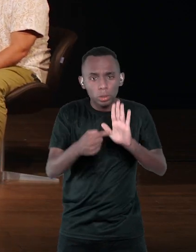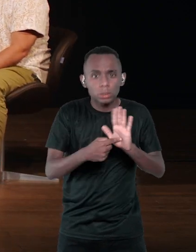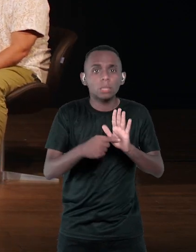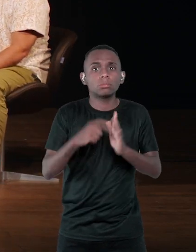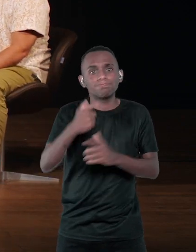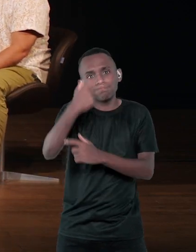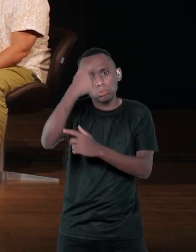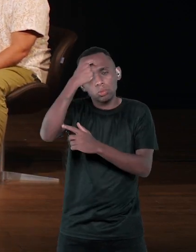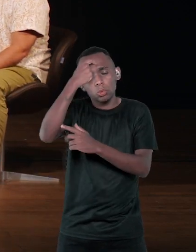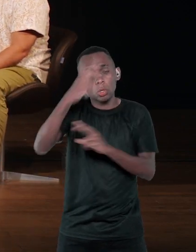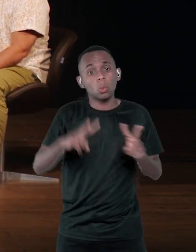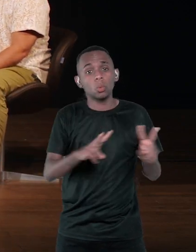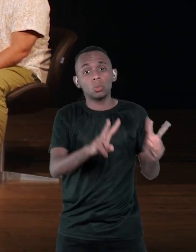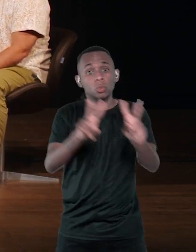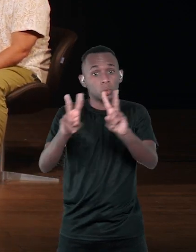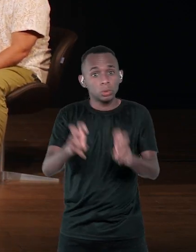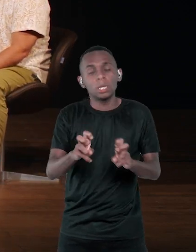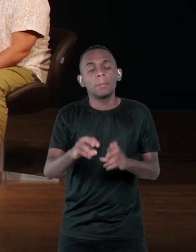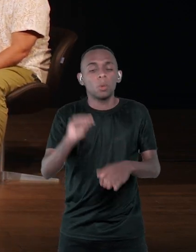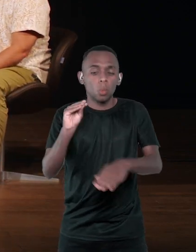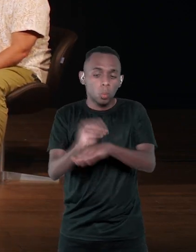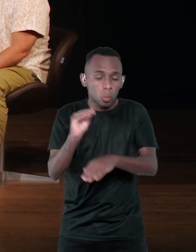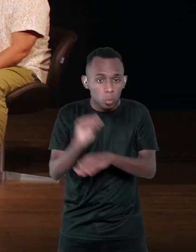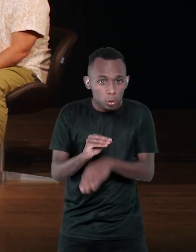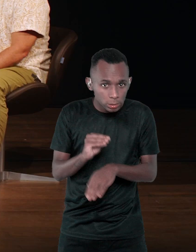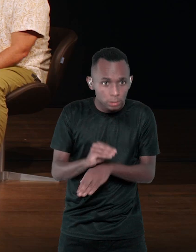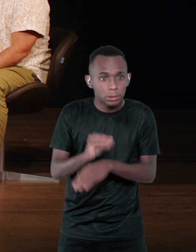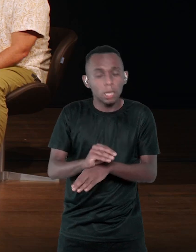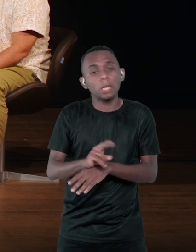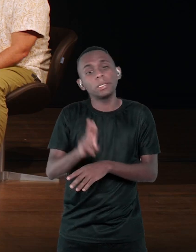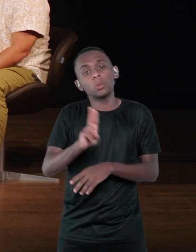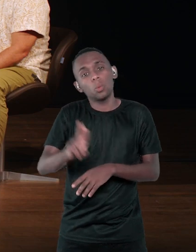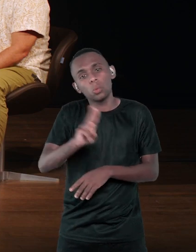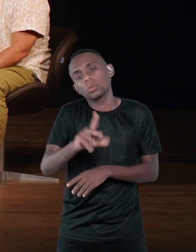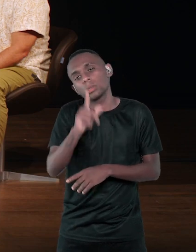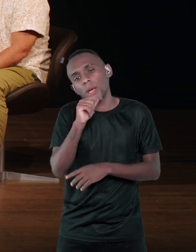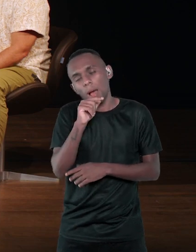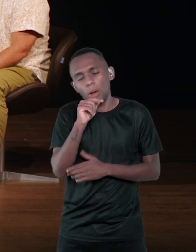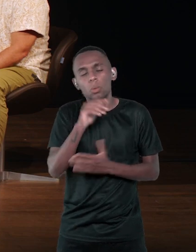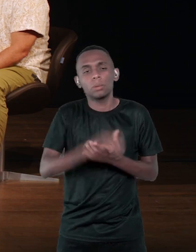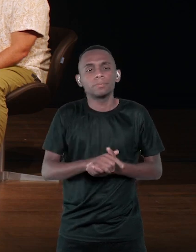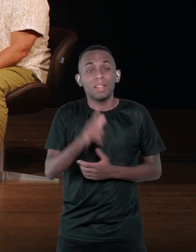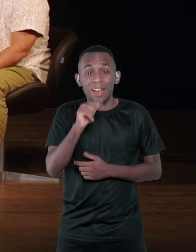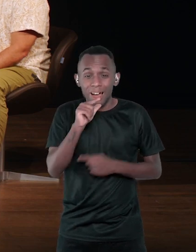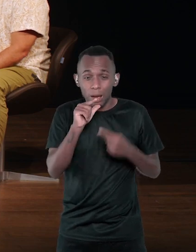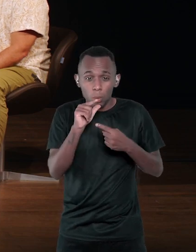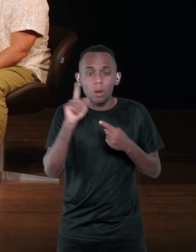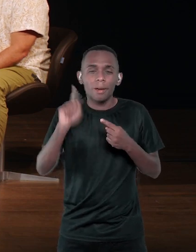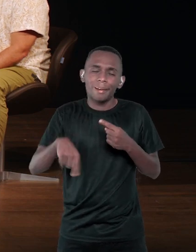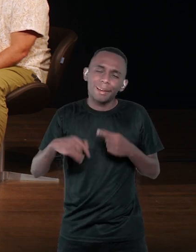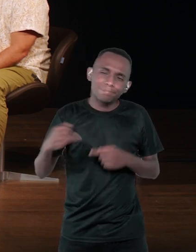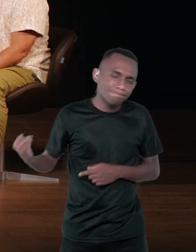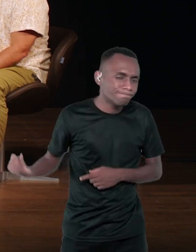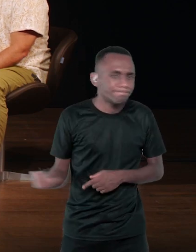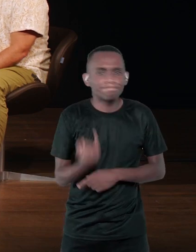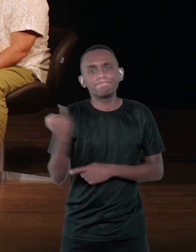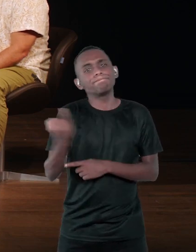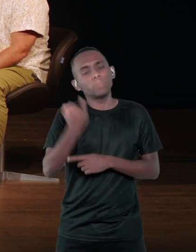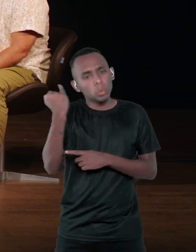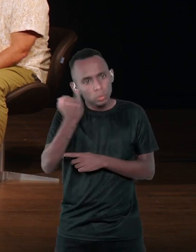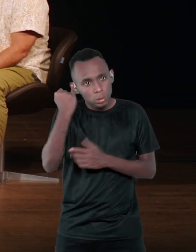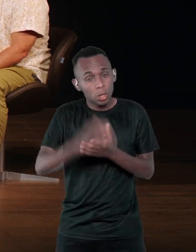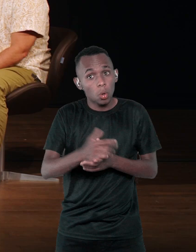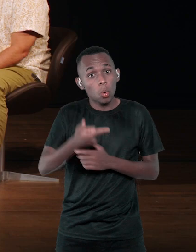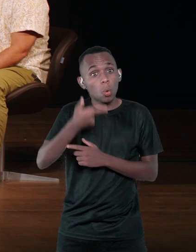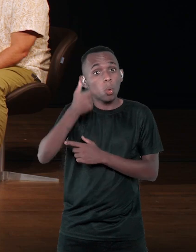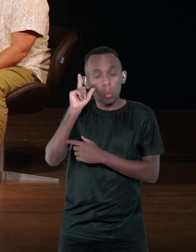conscientização sobre a preservação e o uso da água, esse produto finito, tão escasso. Ontem foi o